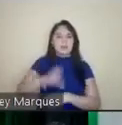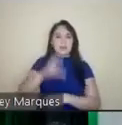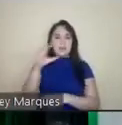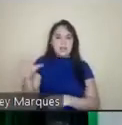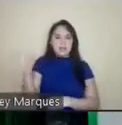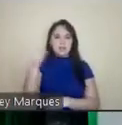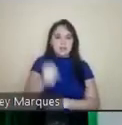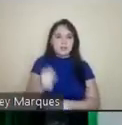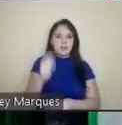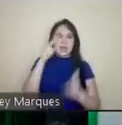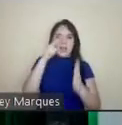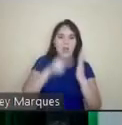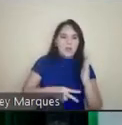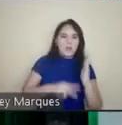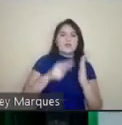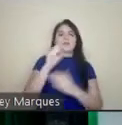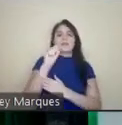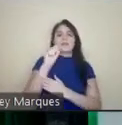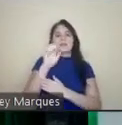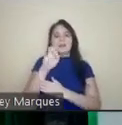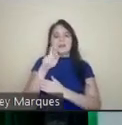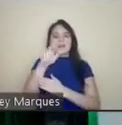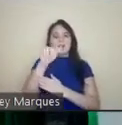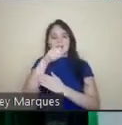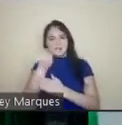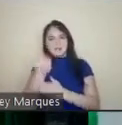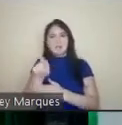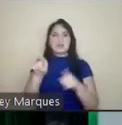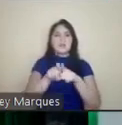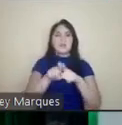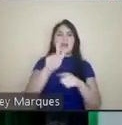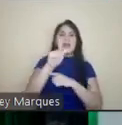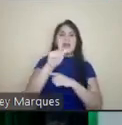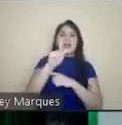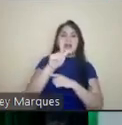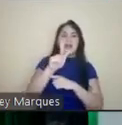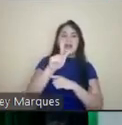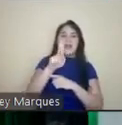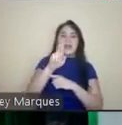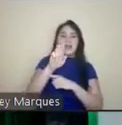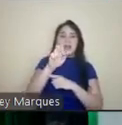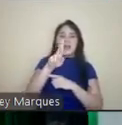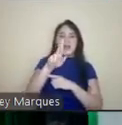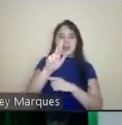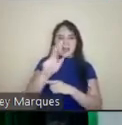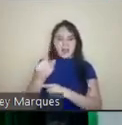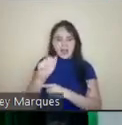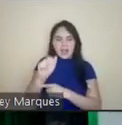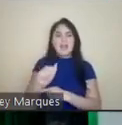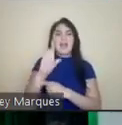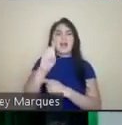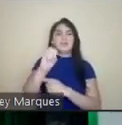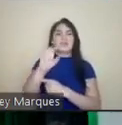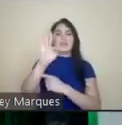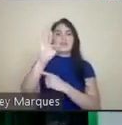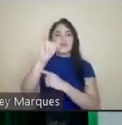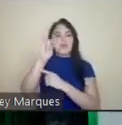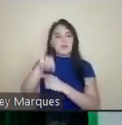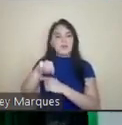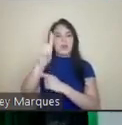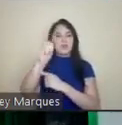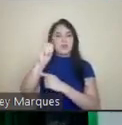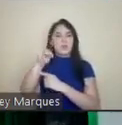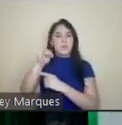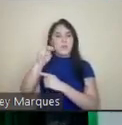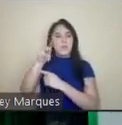Sertões, eu li A Guerra do Fim do Mundo. Então, assim, tudo, tudo que publicado naquela época sobre Canudos eu lia, porque